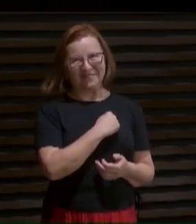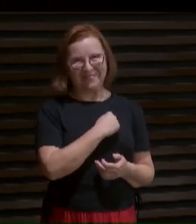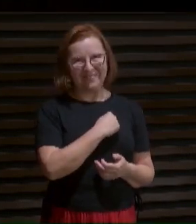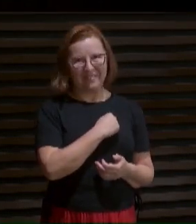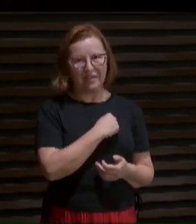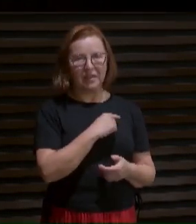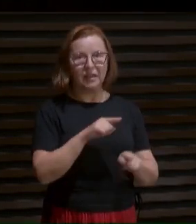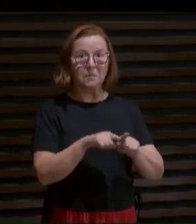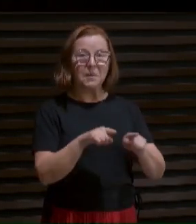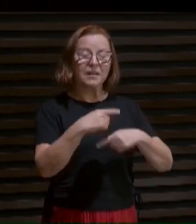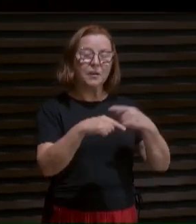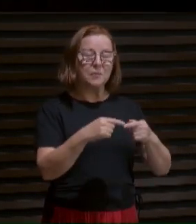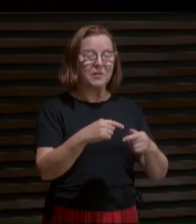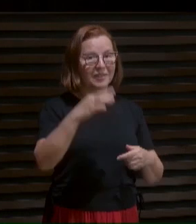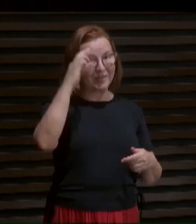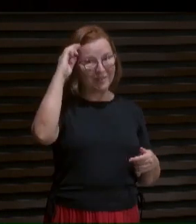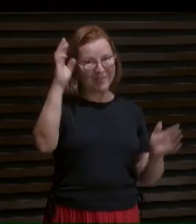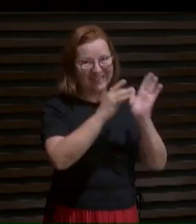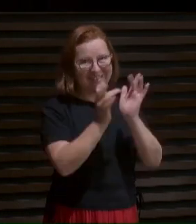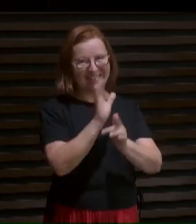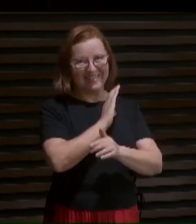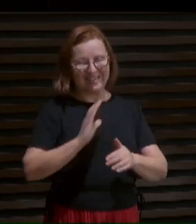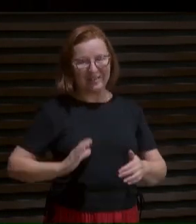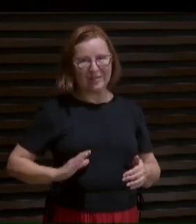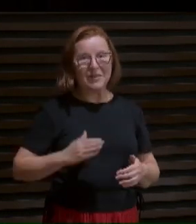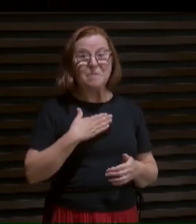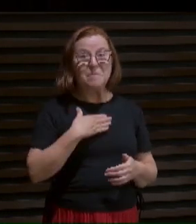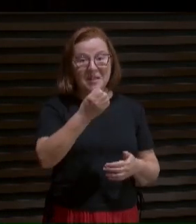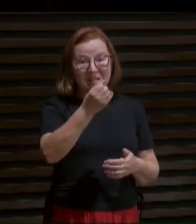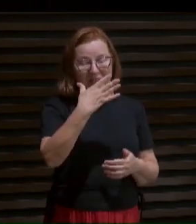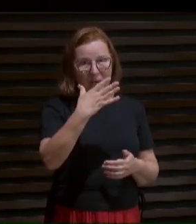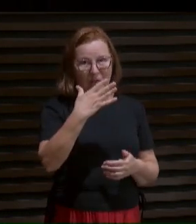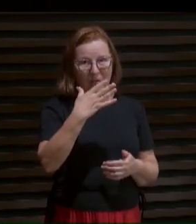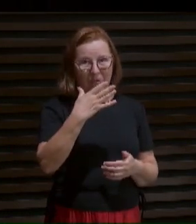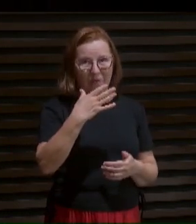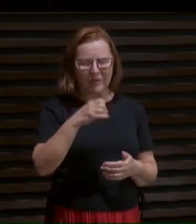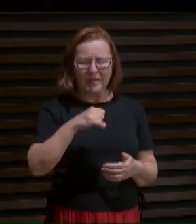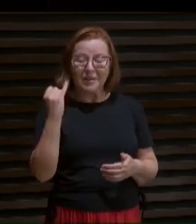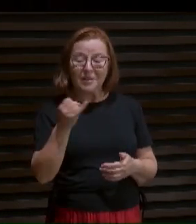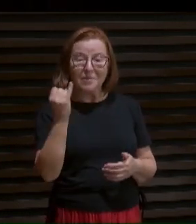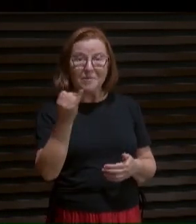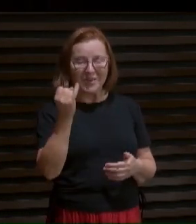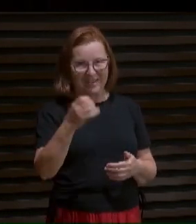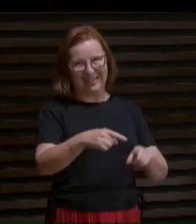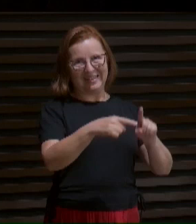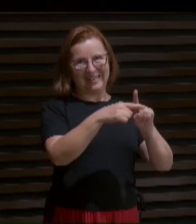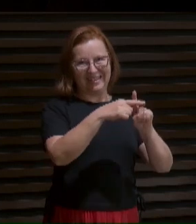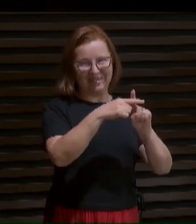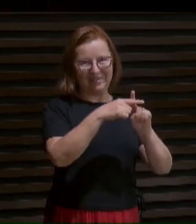Mas depois que o Senhor Jesus Cristo, pela sua graça, revelou-me o valor da cruz, ali numa igreja